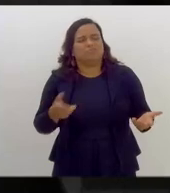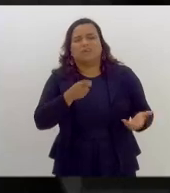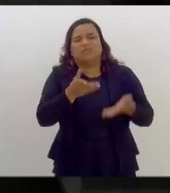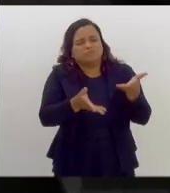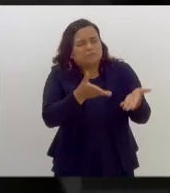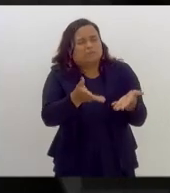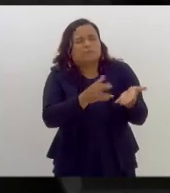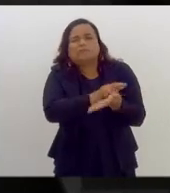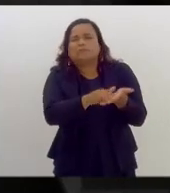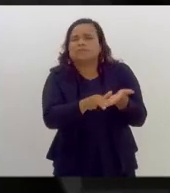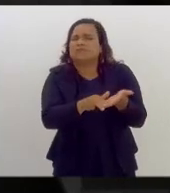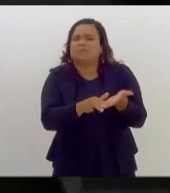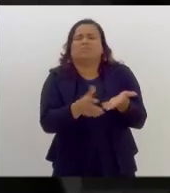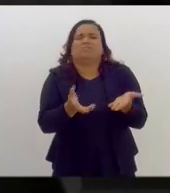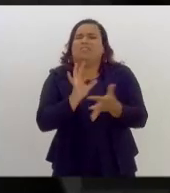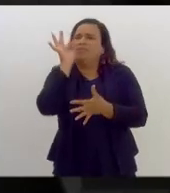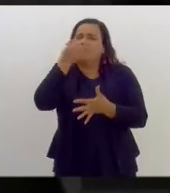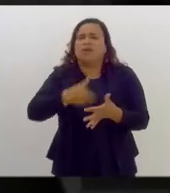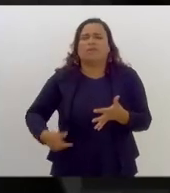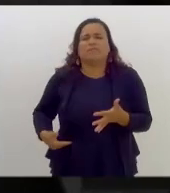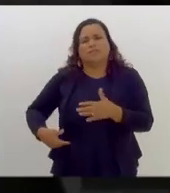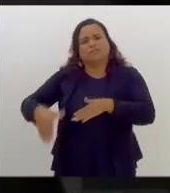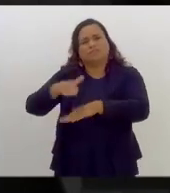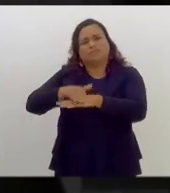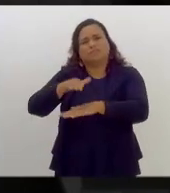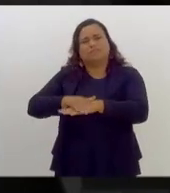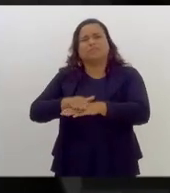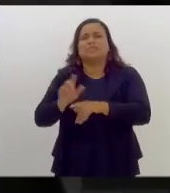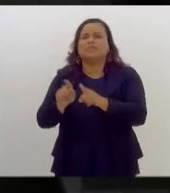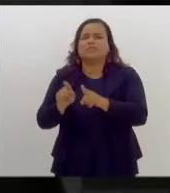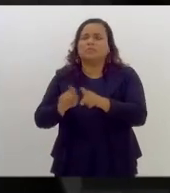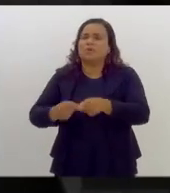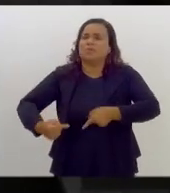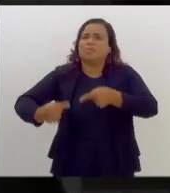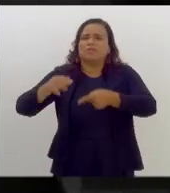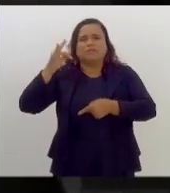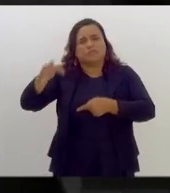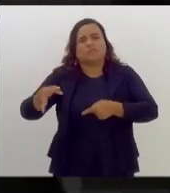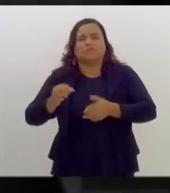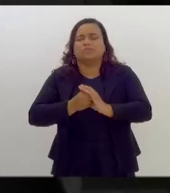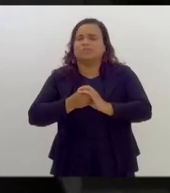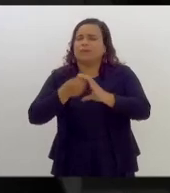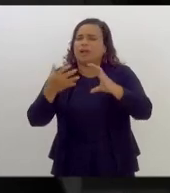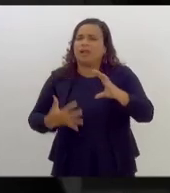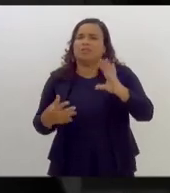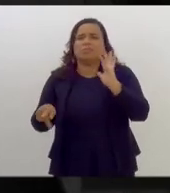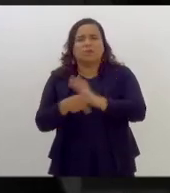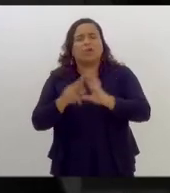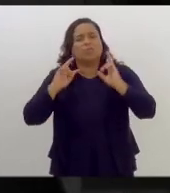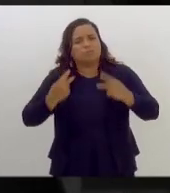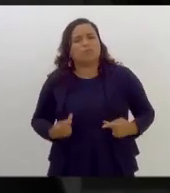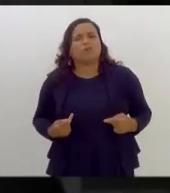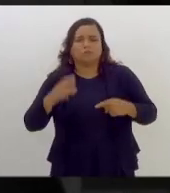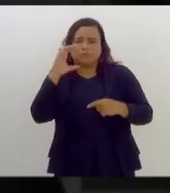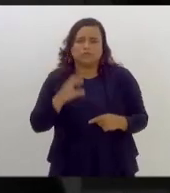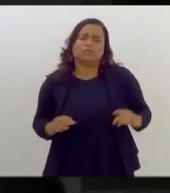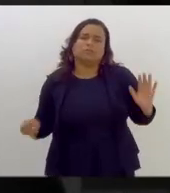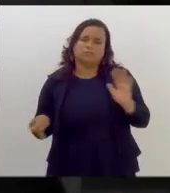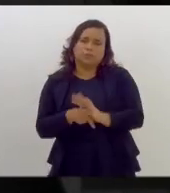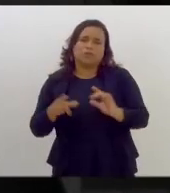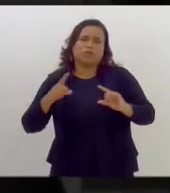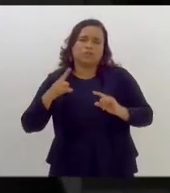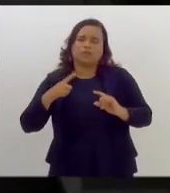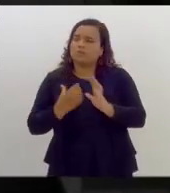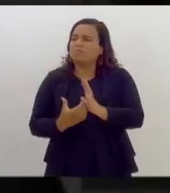maior cuidado pelo futuro governo e pela futura oposição, dado o seu caráter humanitário, civilizatório é que está para